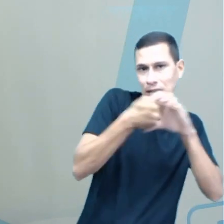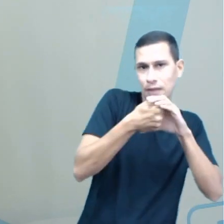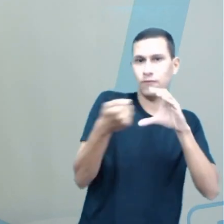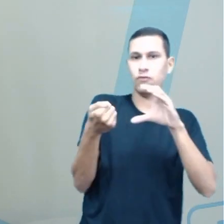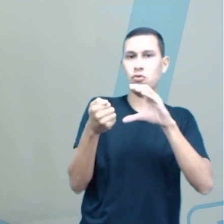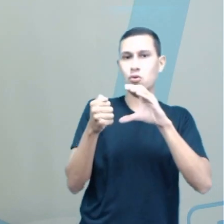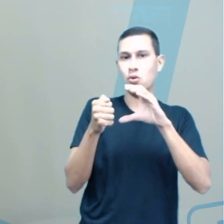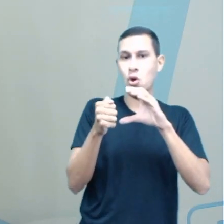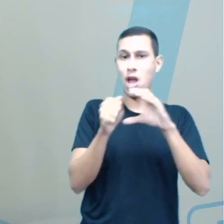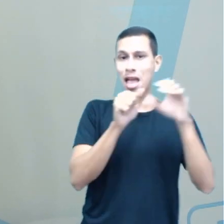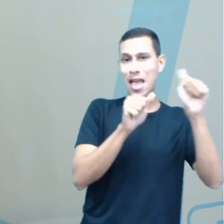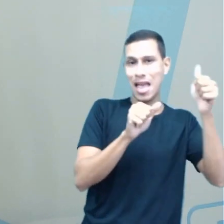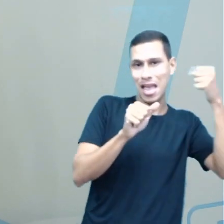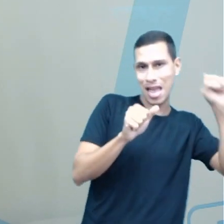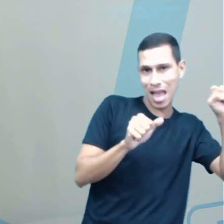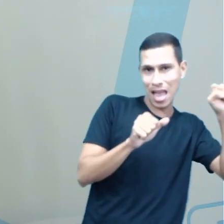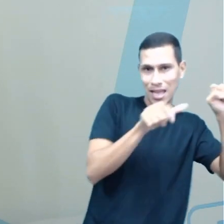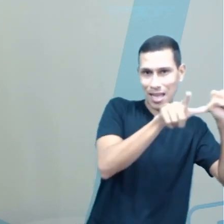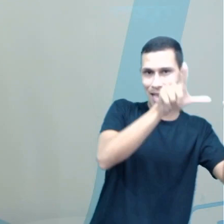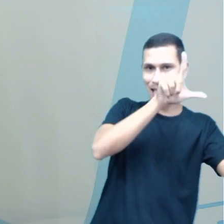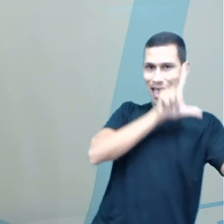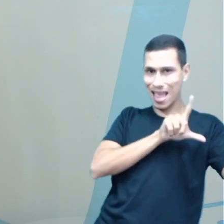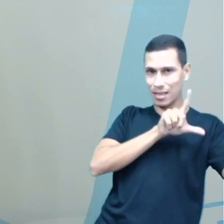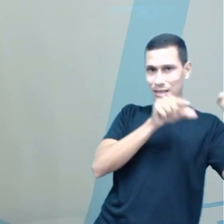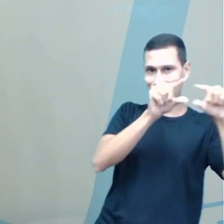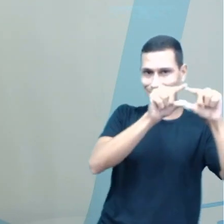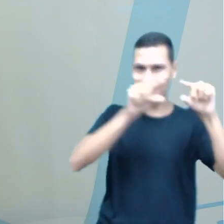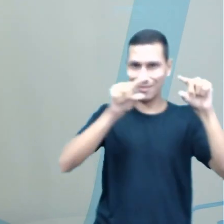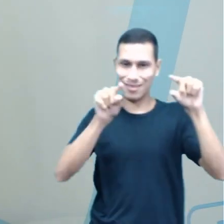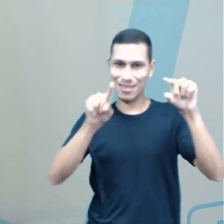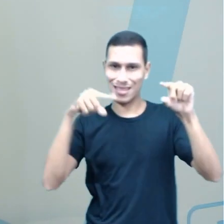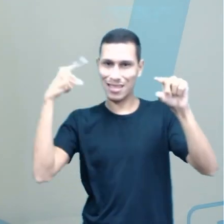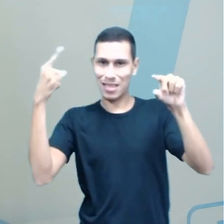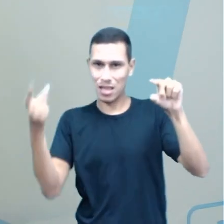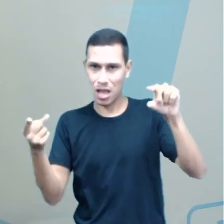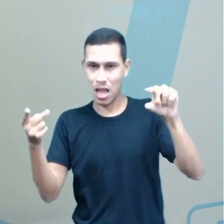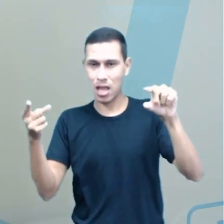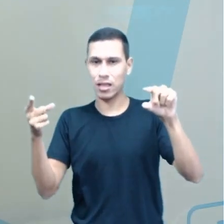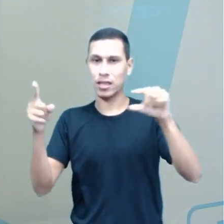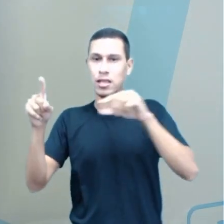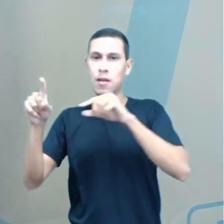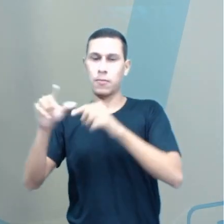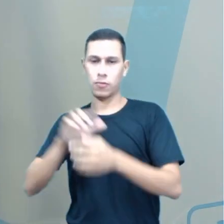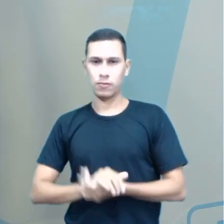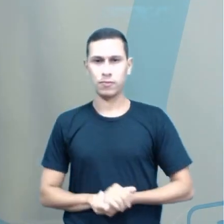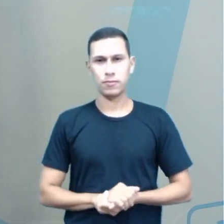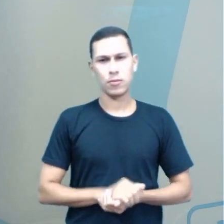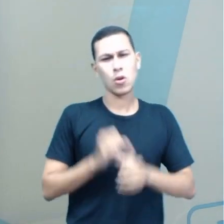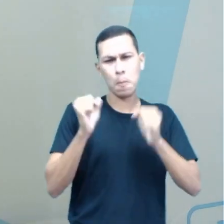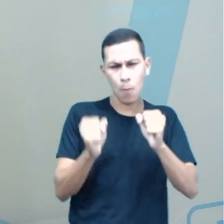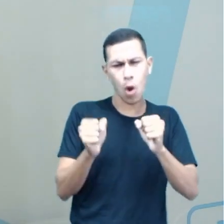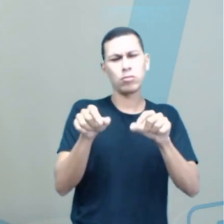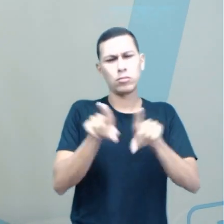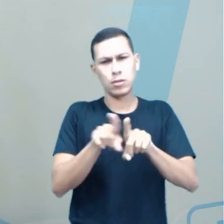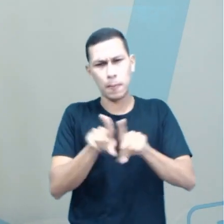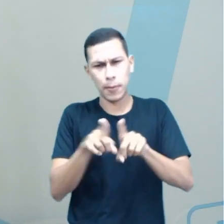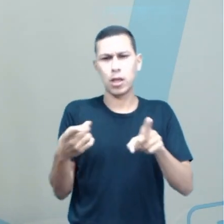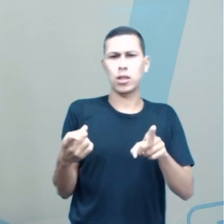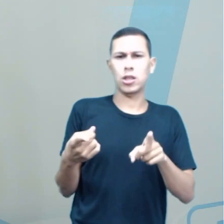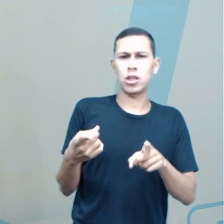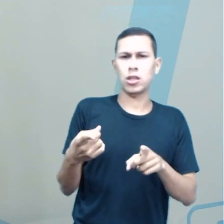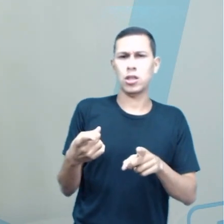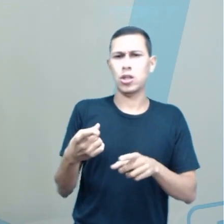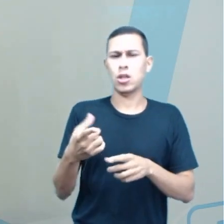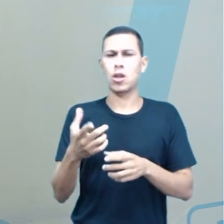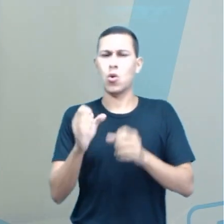depois. Por que eu fiz isso? Para dar o sentido de igualdade, certo? Eu posso fazer a mesma coisa colocando so